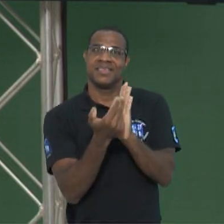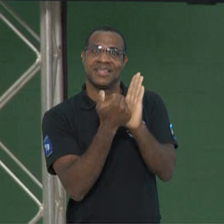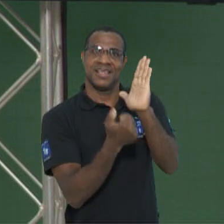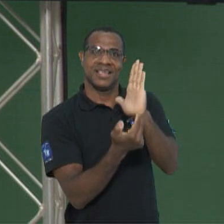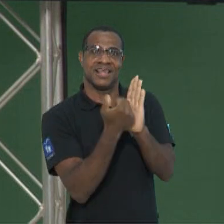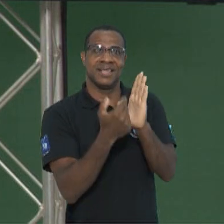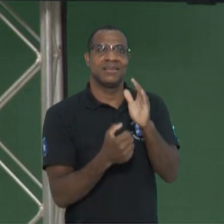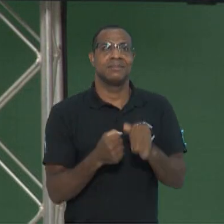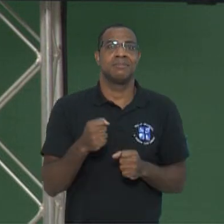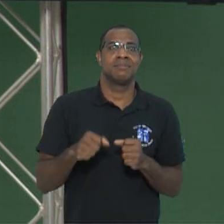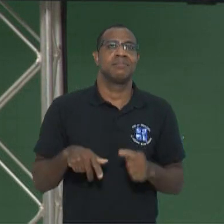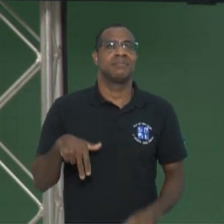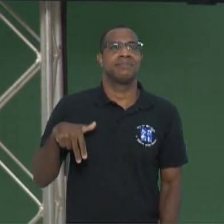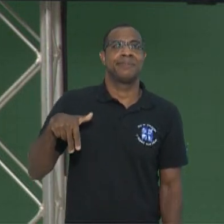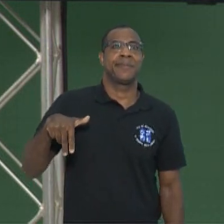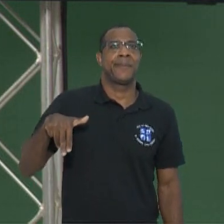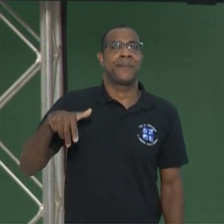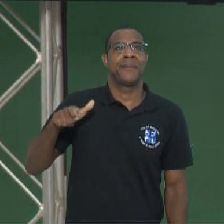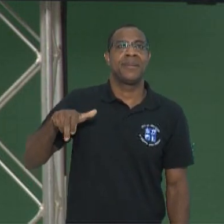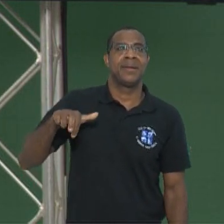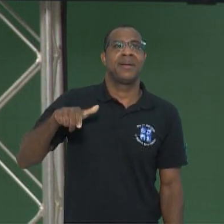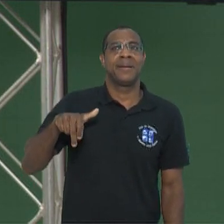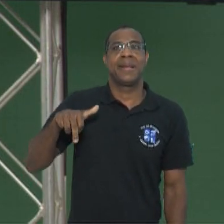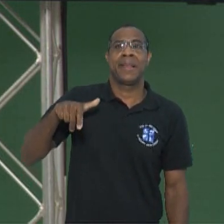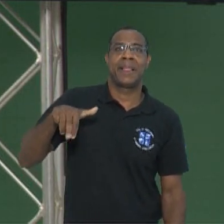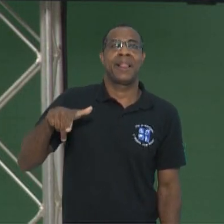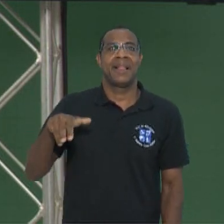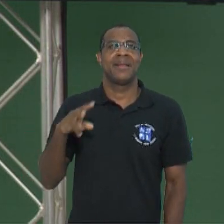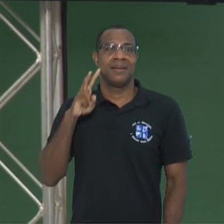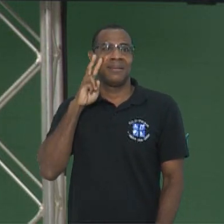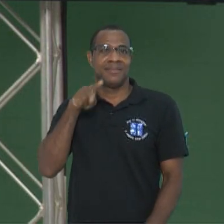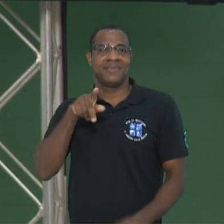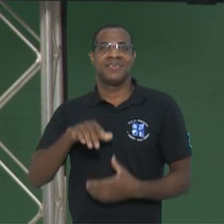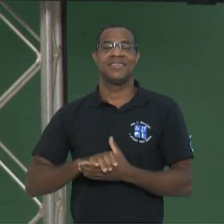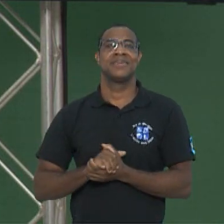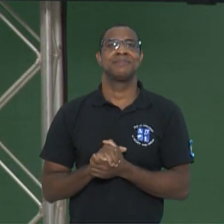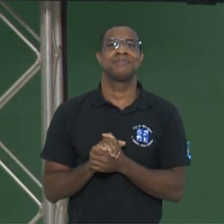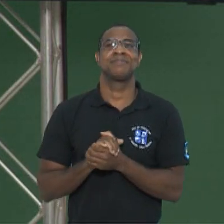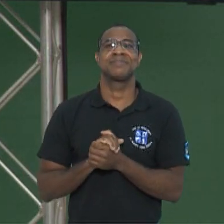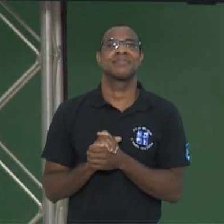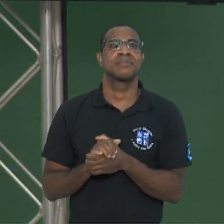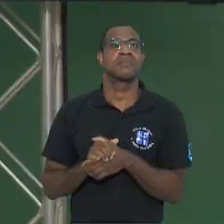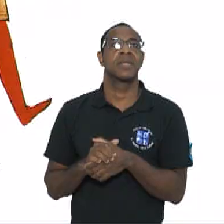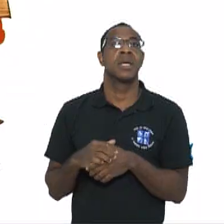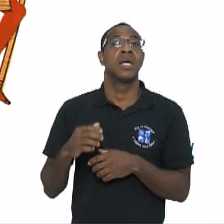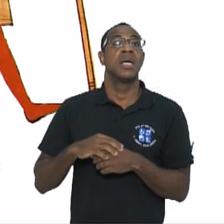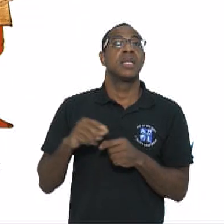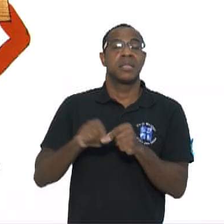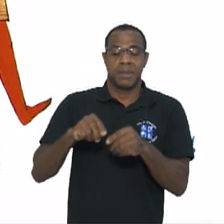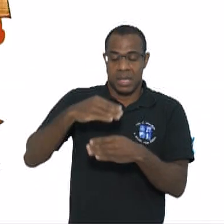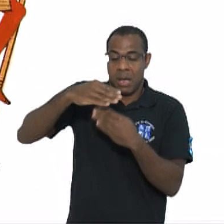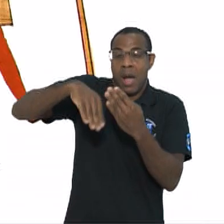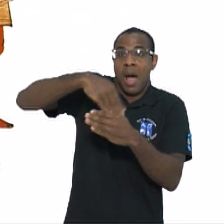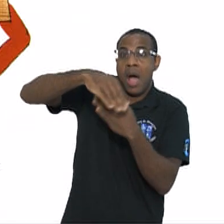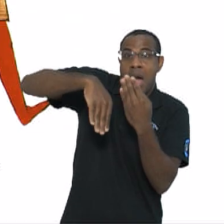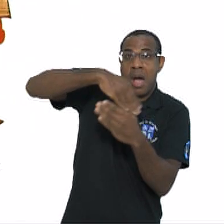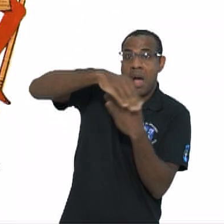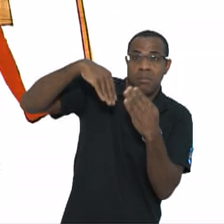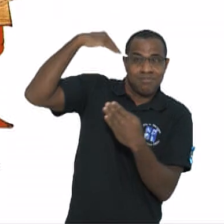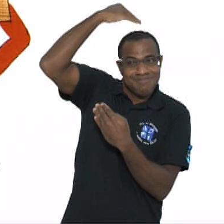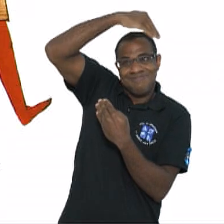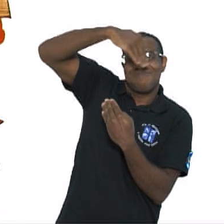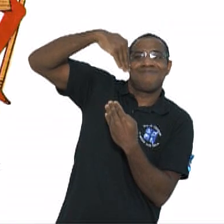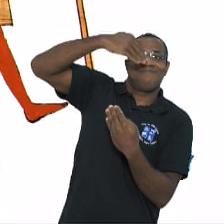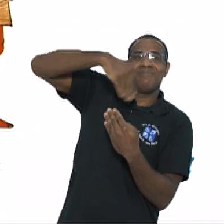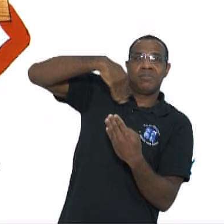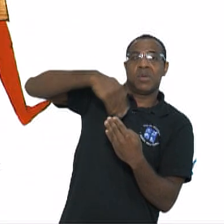e sempre vem essas ideias assim, super bacanas para dar essa upgrade aí da nossa aula. Mumificação egípcia na Antiguidade, vamos estudar por